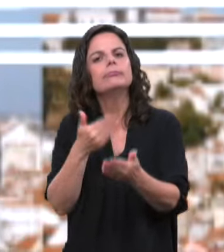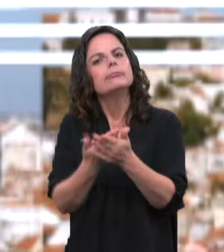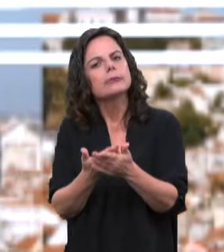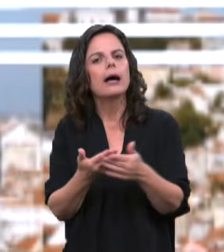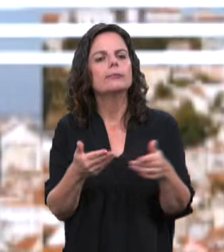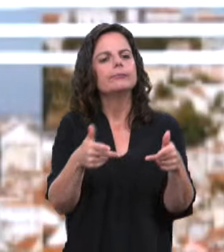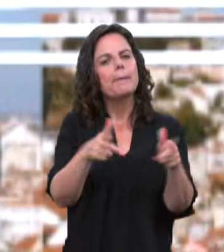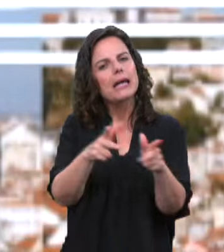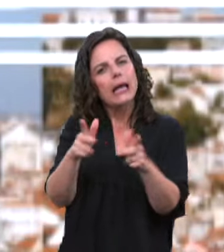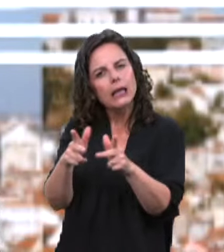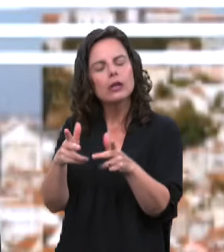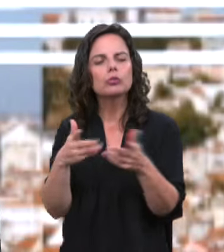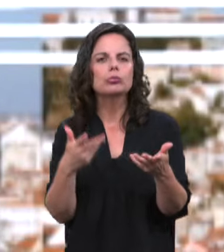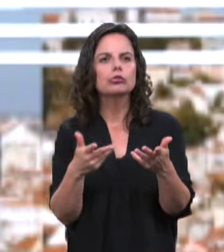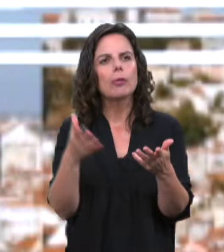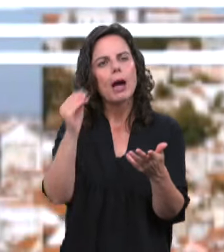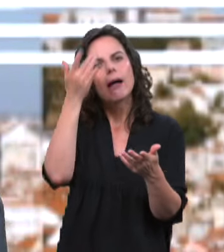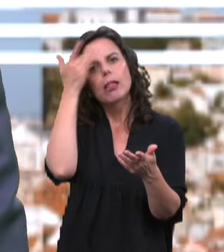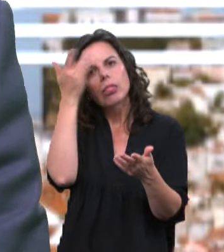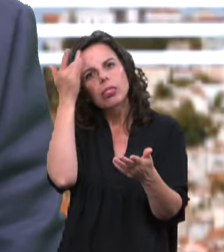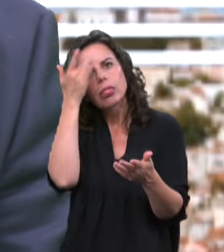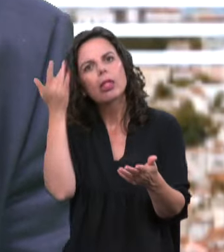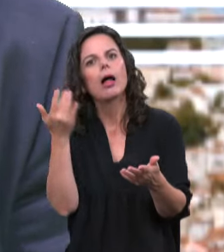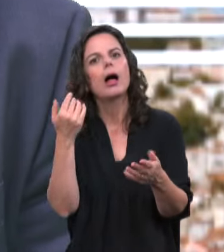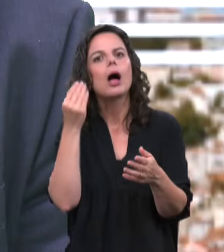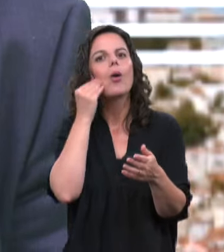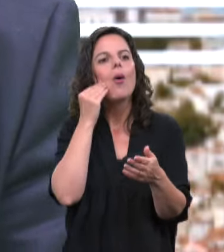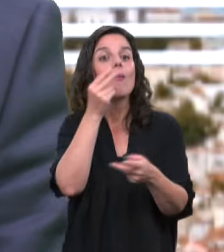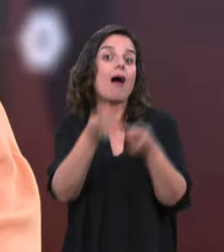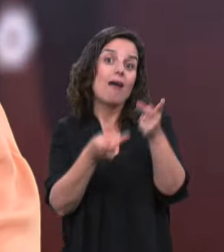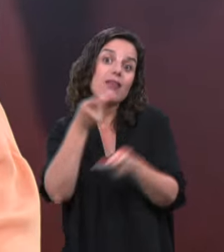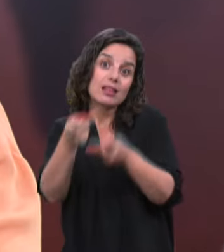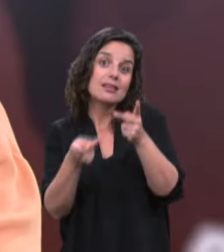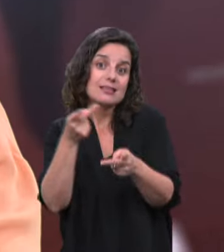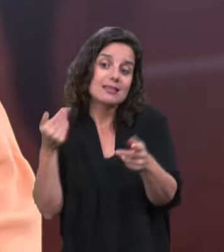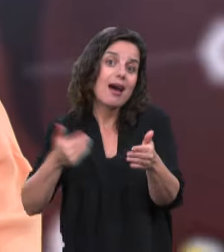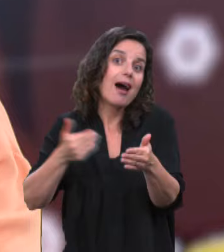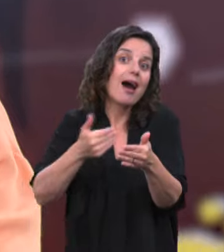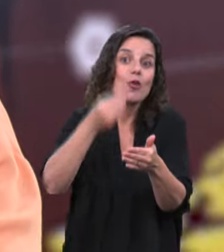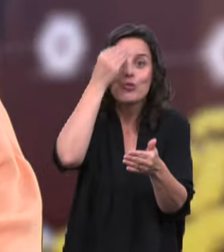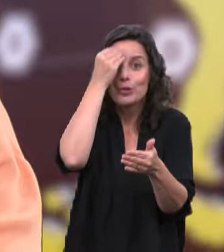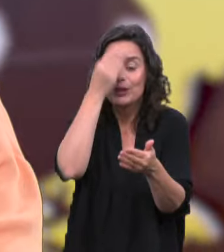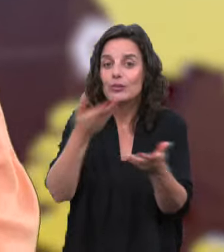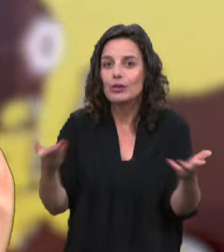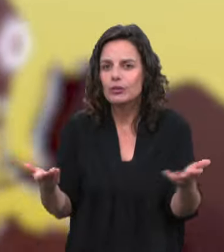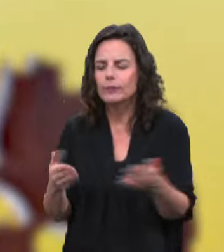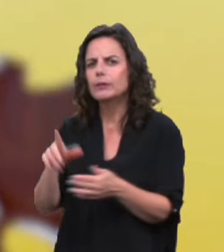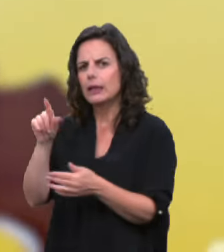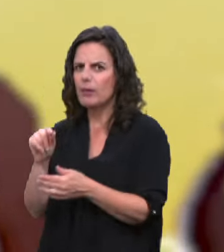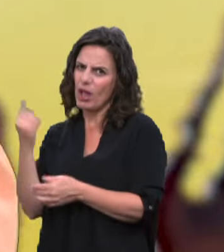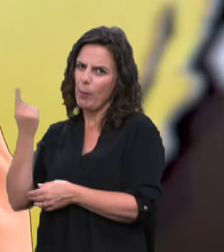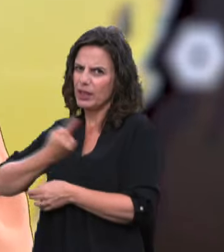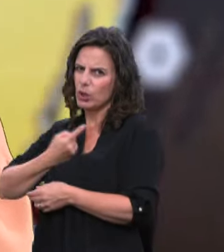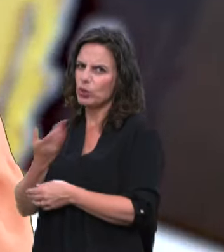poder haver mecanismos mais fáceis, até no processo de avaliação das formações. E, portanto, até no